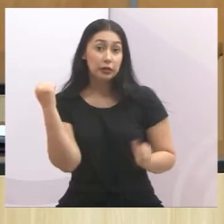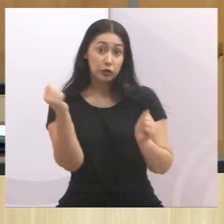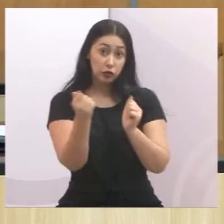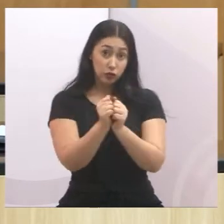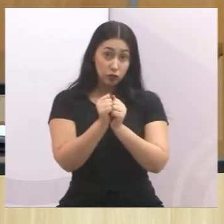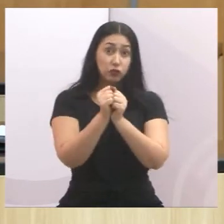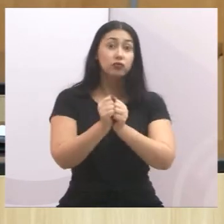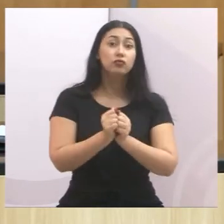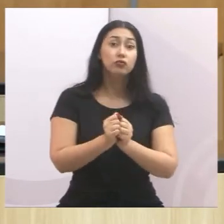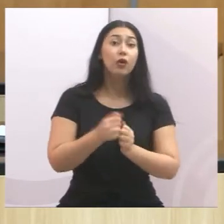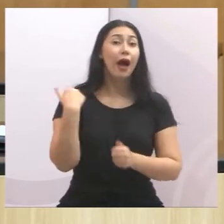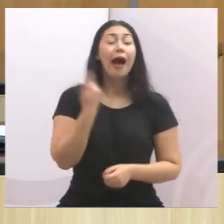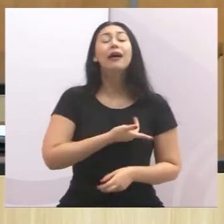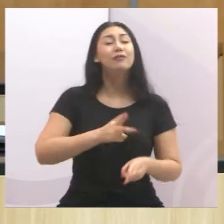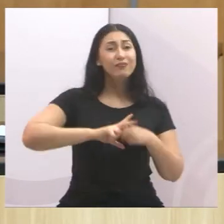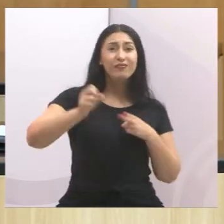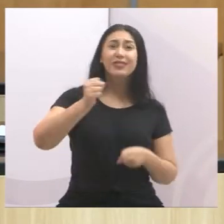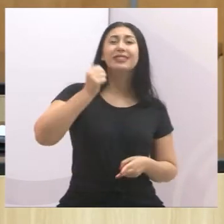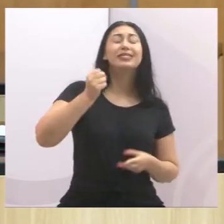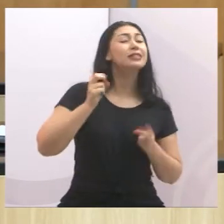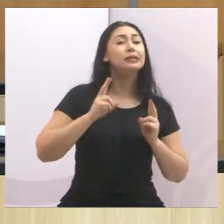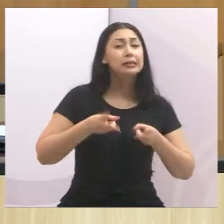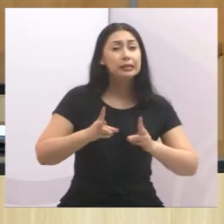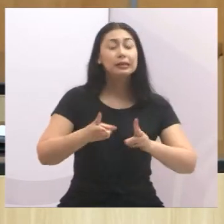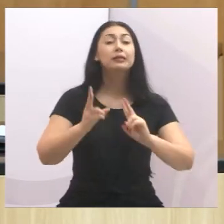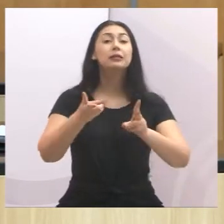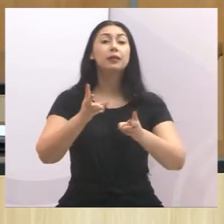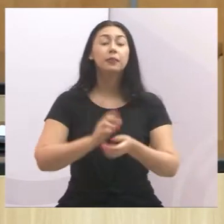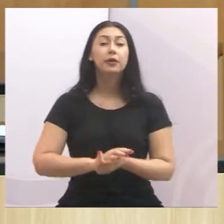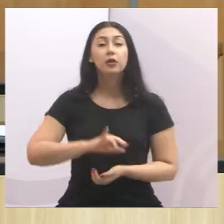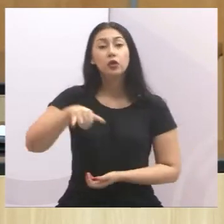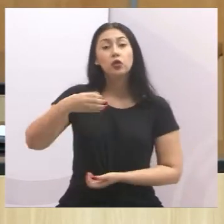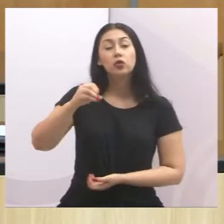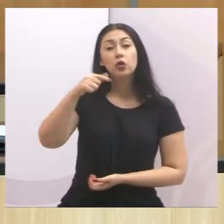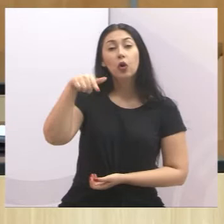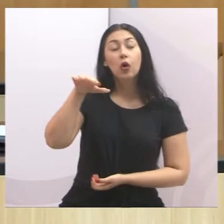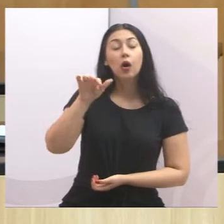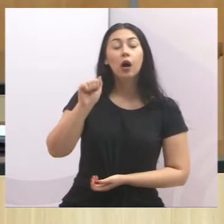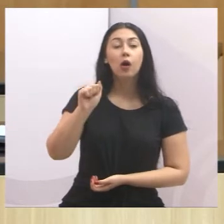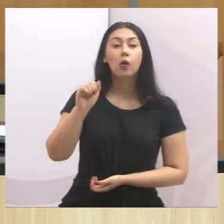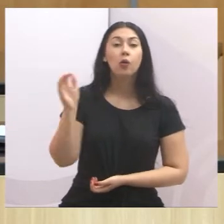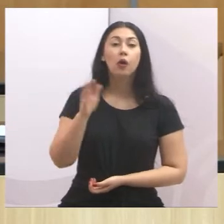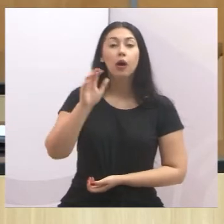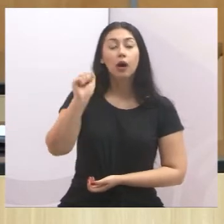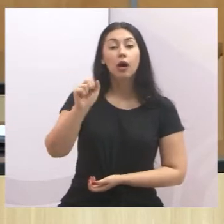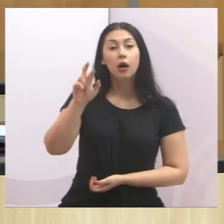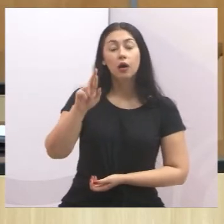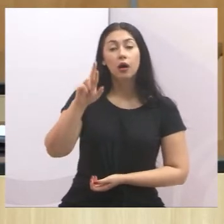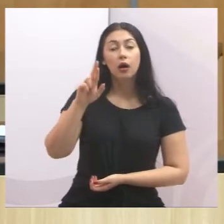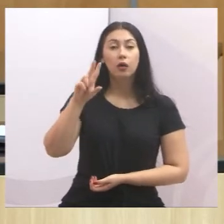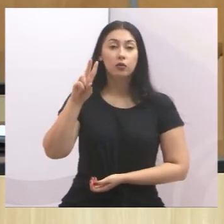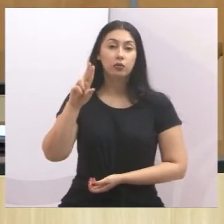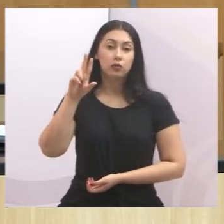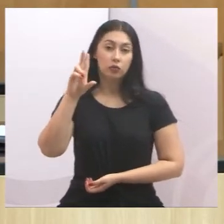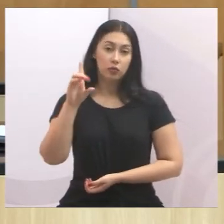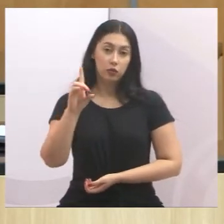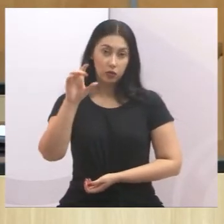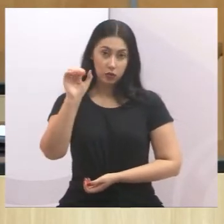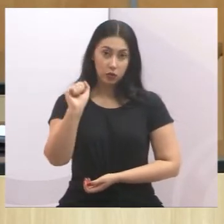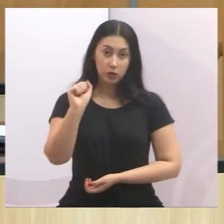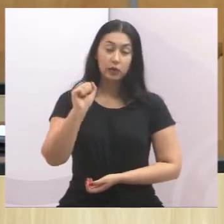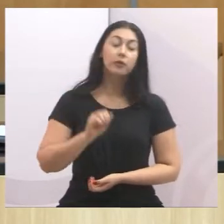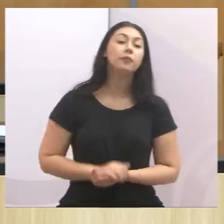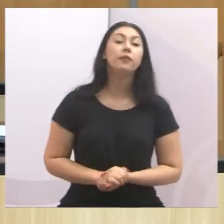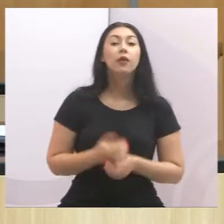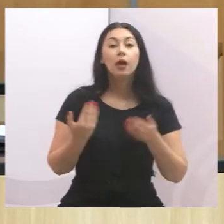vencidos. Saudações classistas sempre. João Arruda, ex-dirigente sindical do Sindicato dos Metalúrgicos de São José dos Campos e região, e